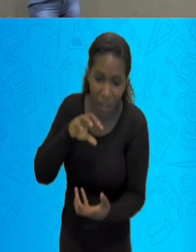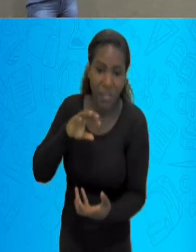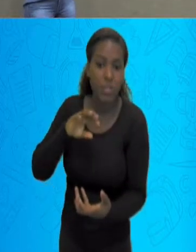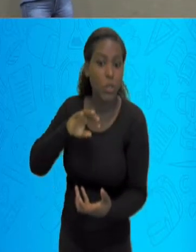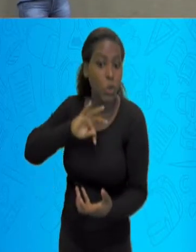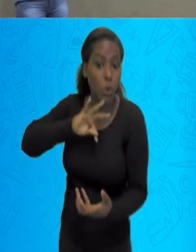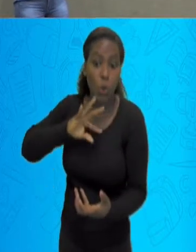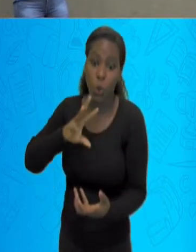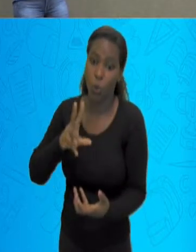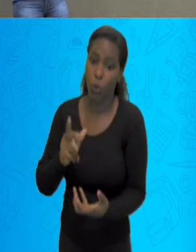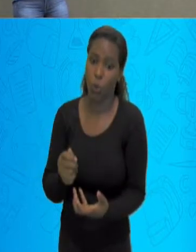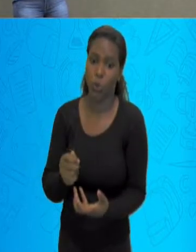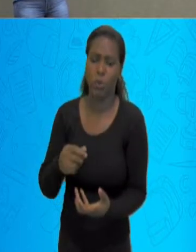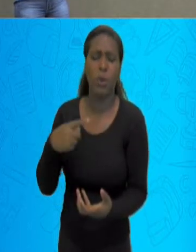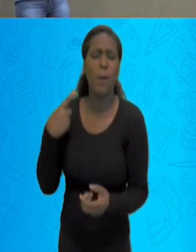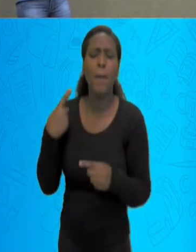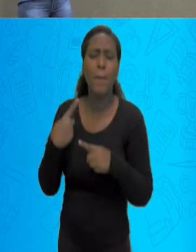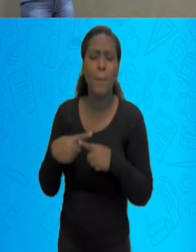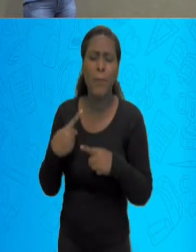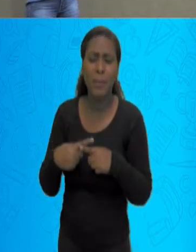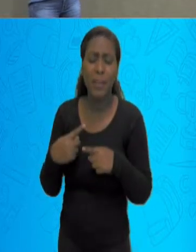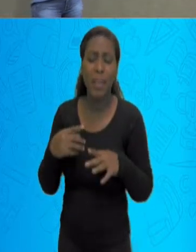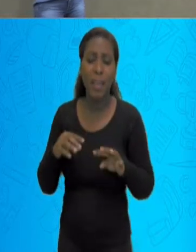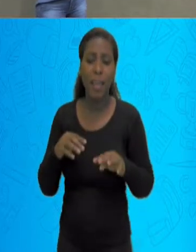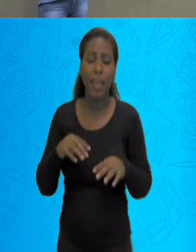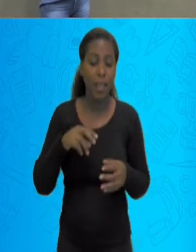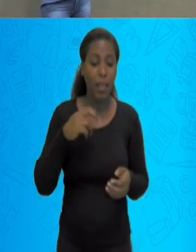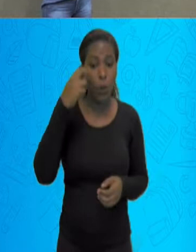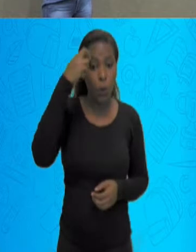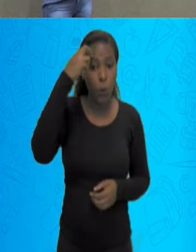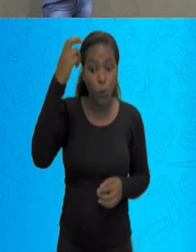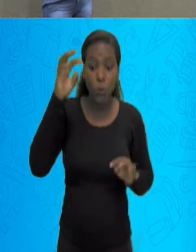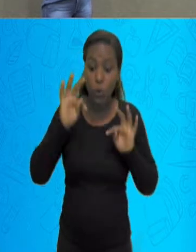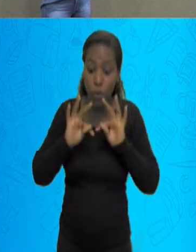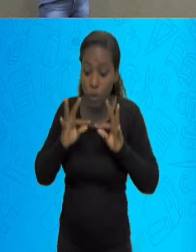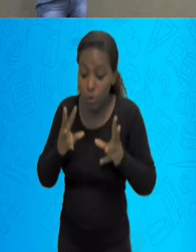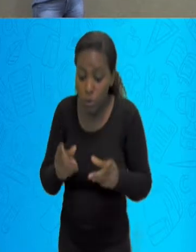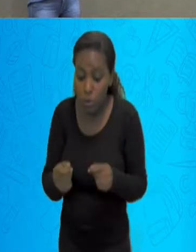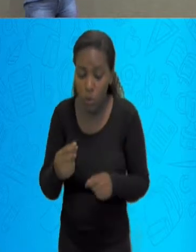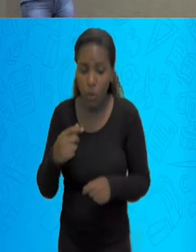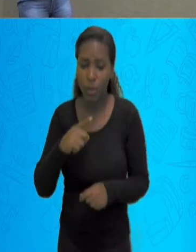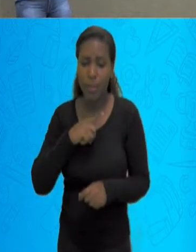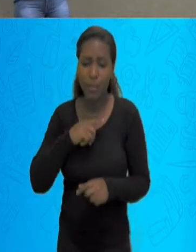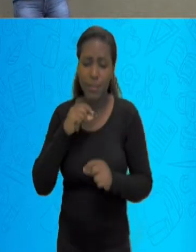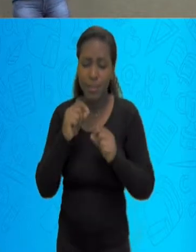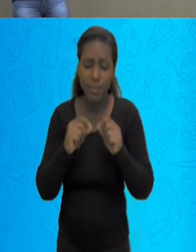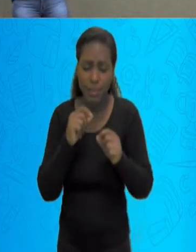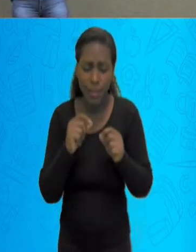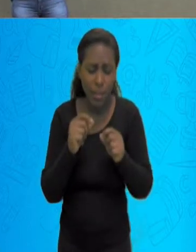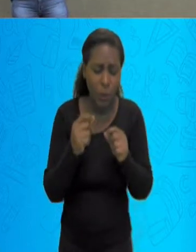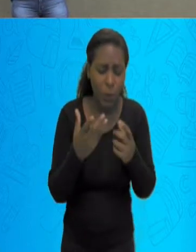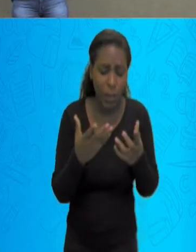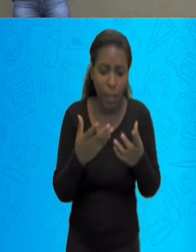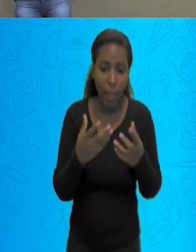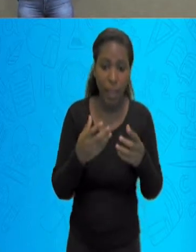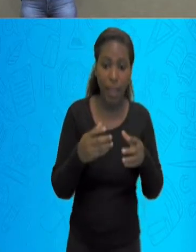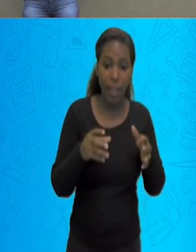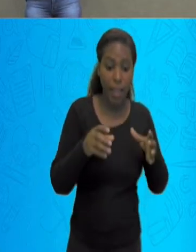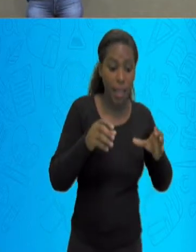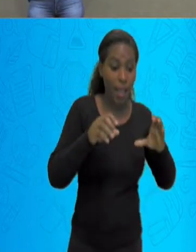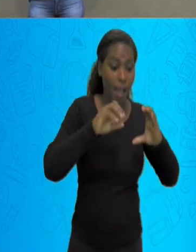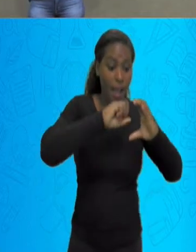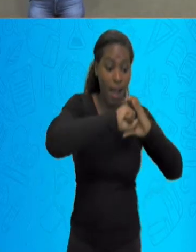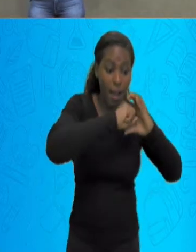de mitos, de tradições, de personagens que compõem o seu próprio saber popular. Então, isso